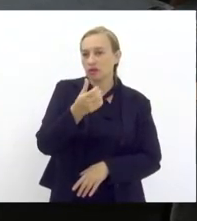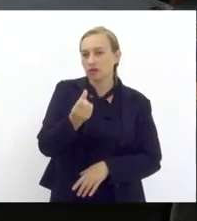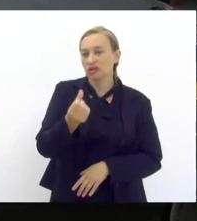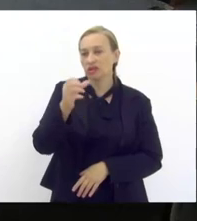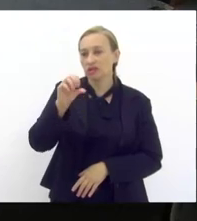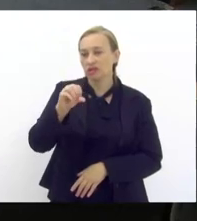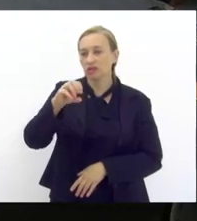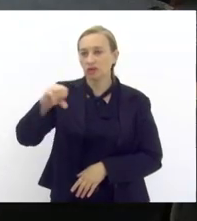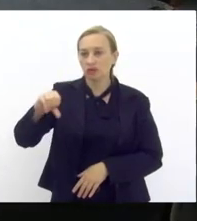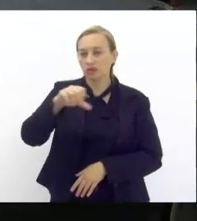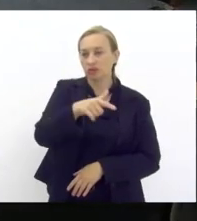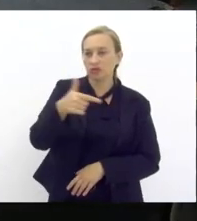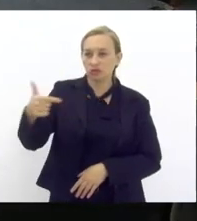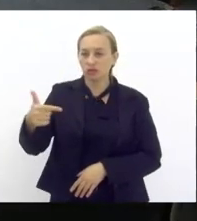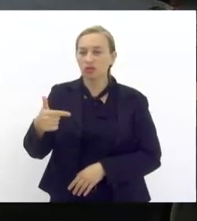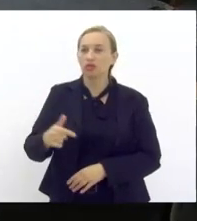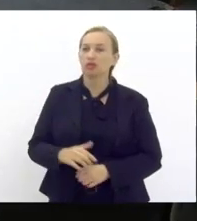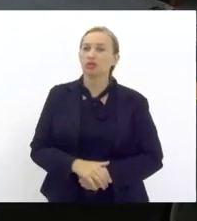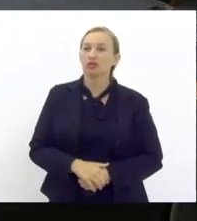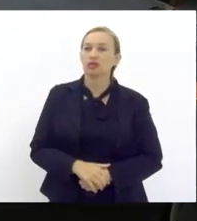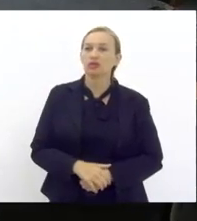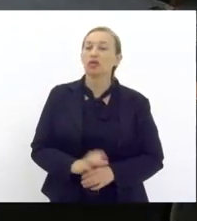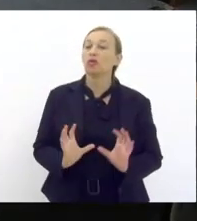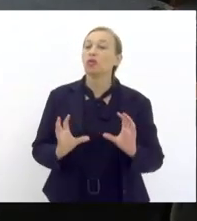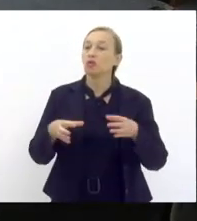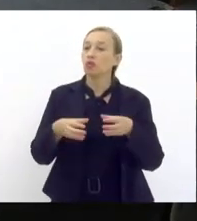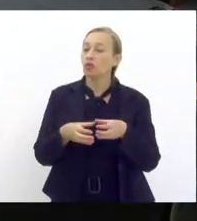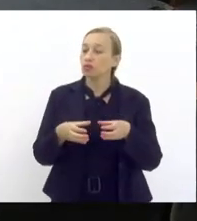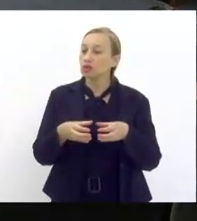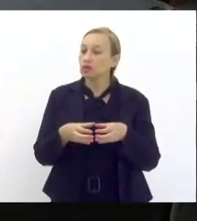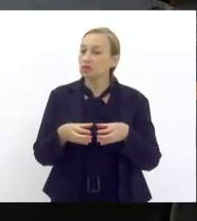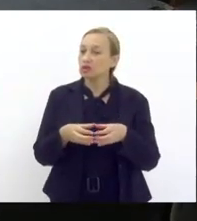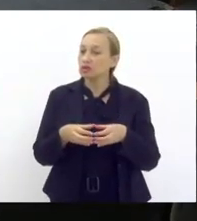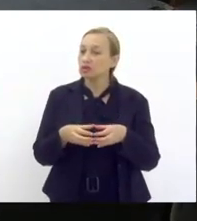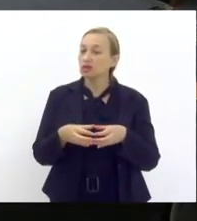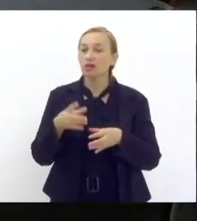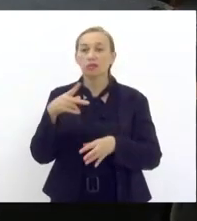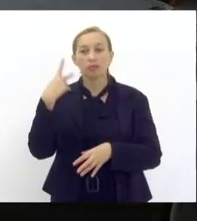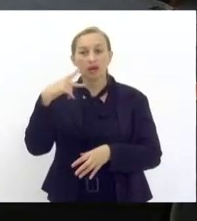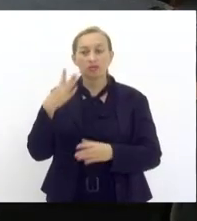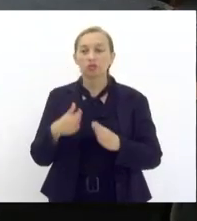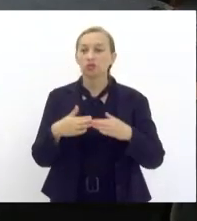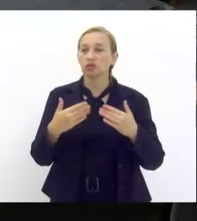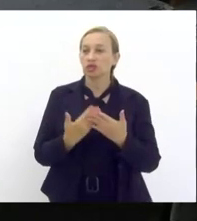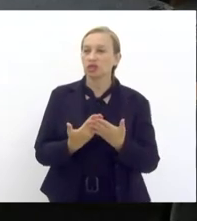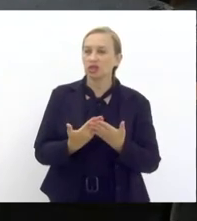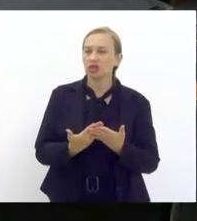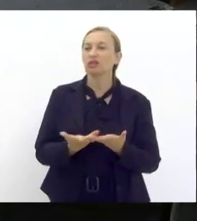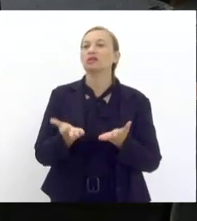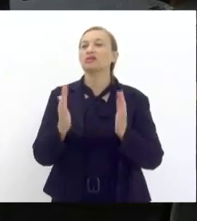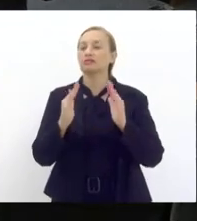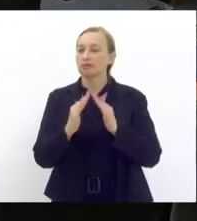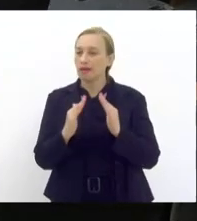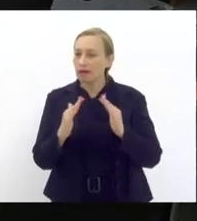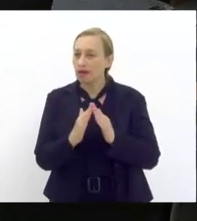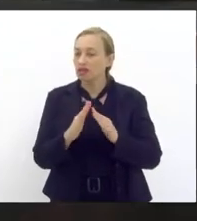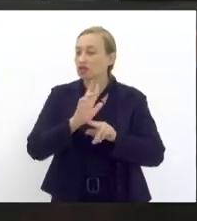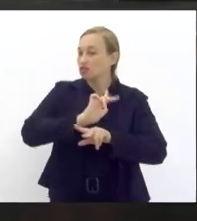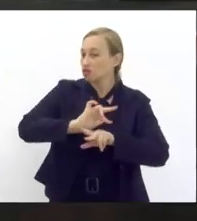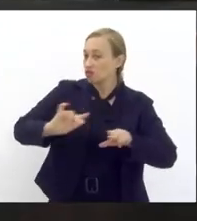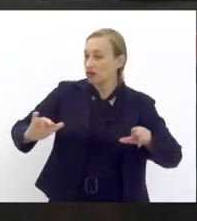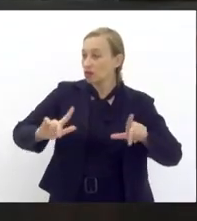22, que foi fruto da comissão parlamentar de inquérito instaurada nessa casa, com